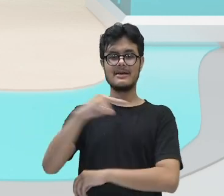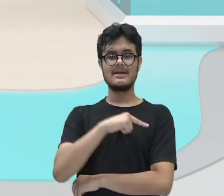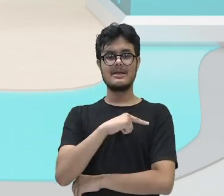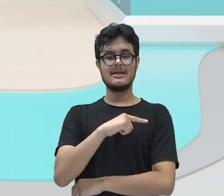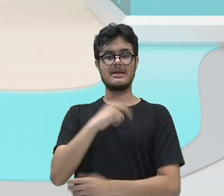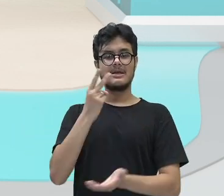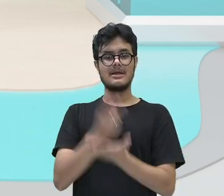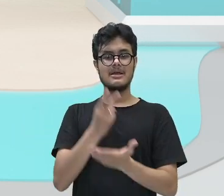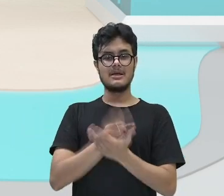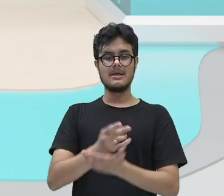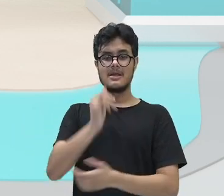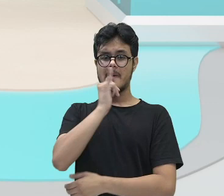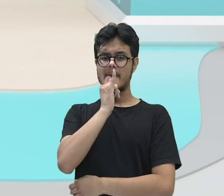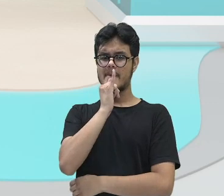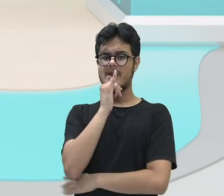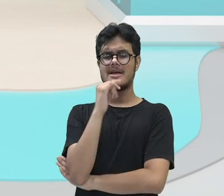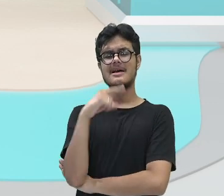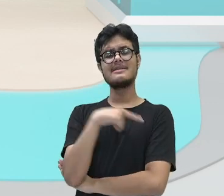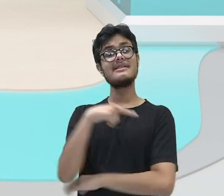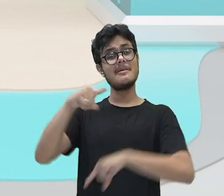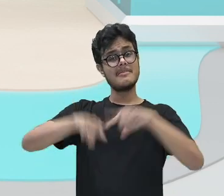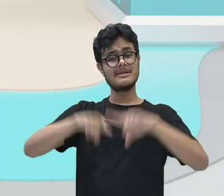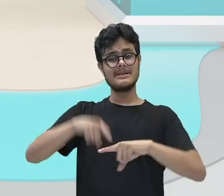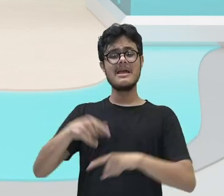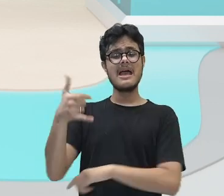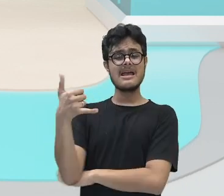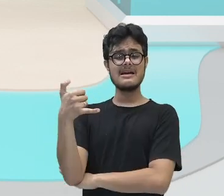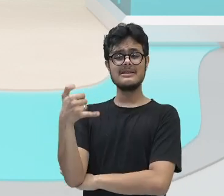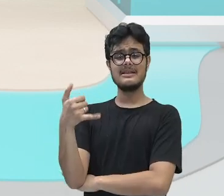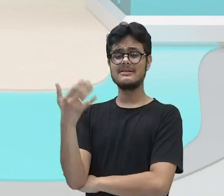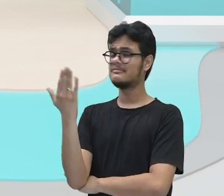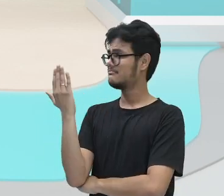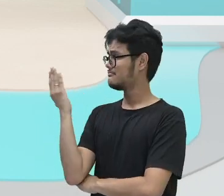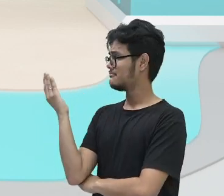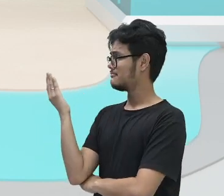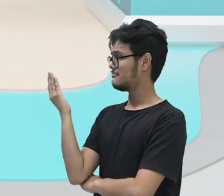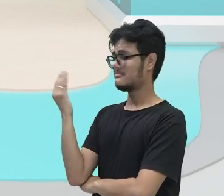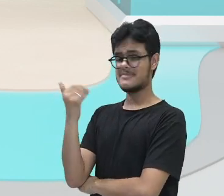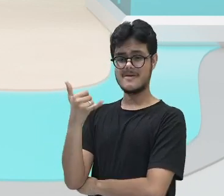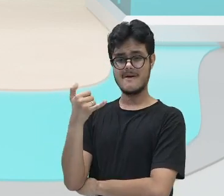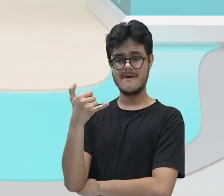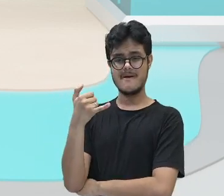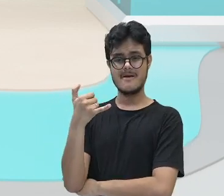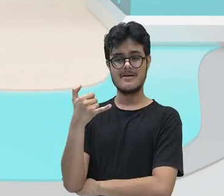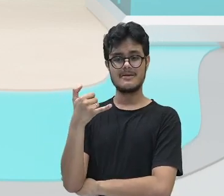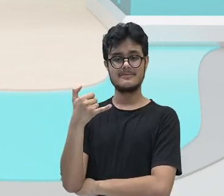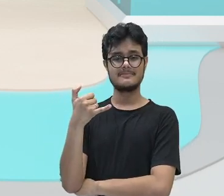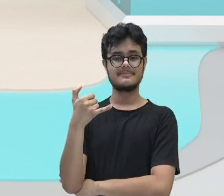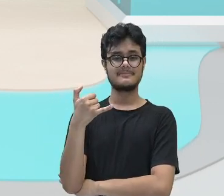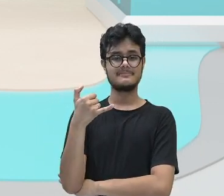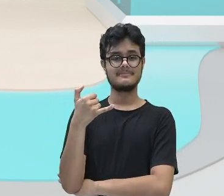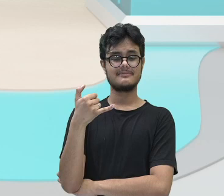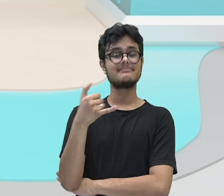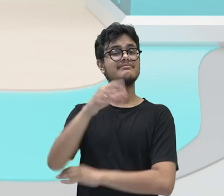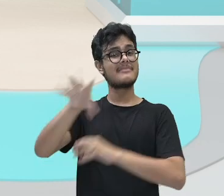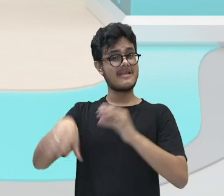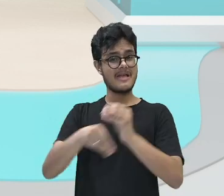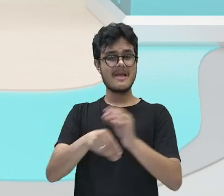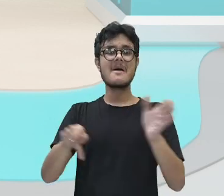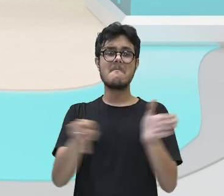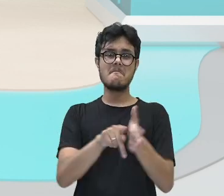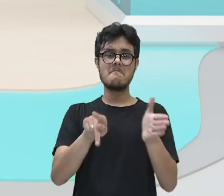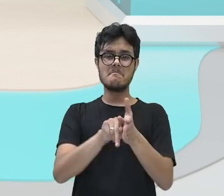adereço, né? E aí eu tenho também um adereço que eu fiquei segurando propositalmente, que é justamente essa caneta, que é que